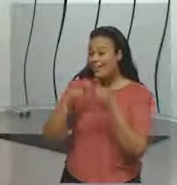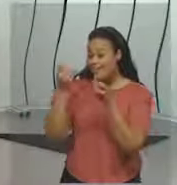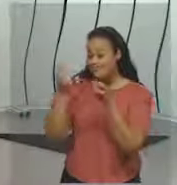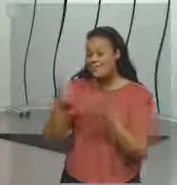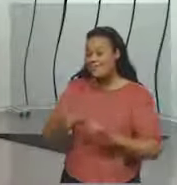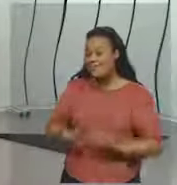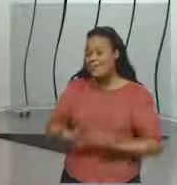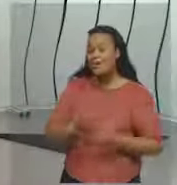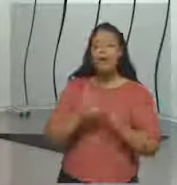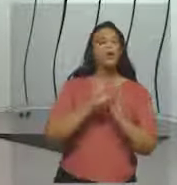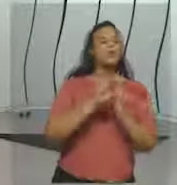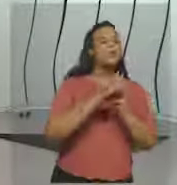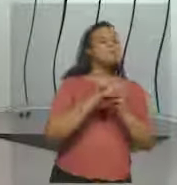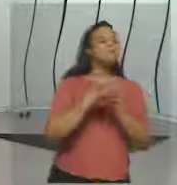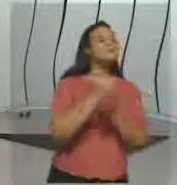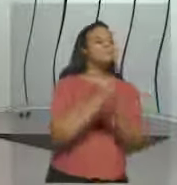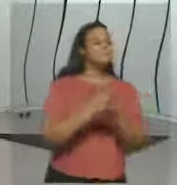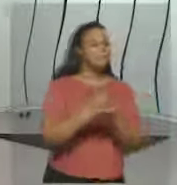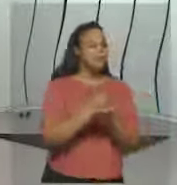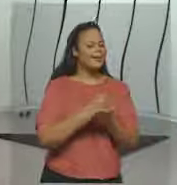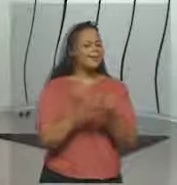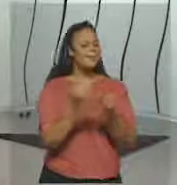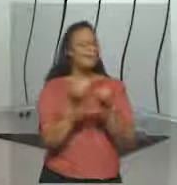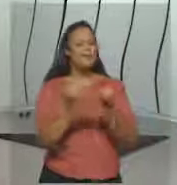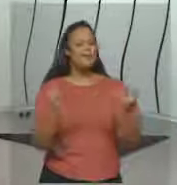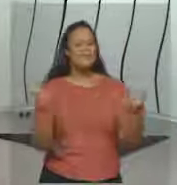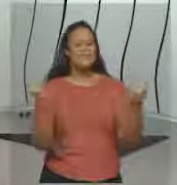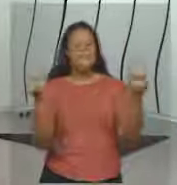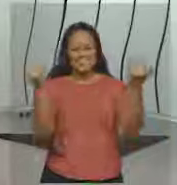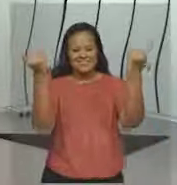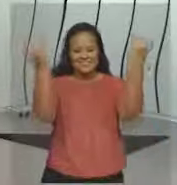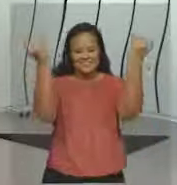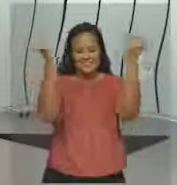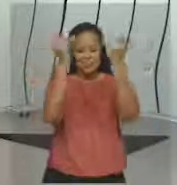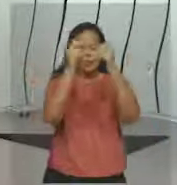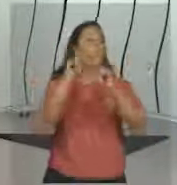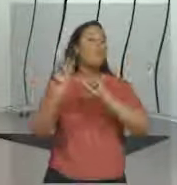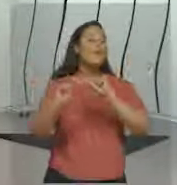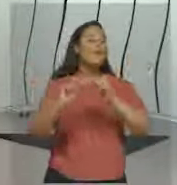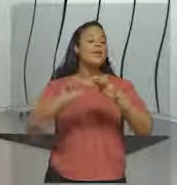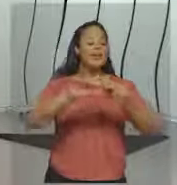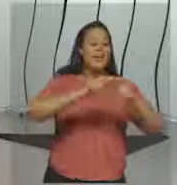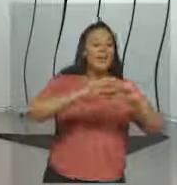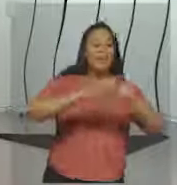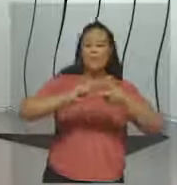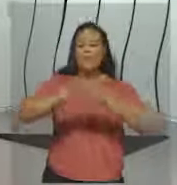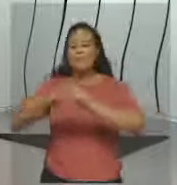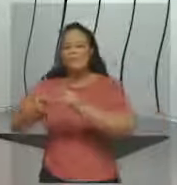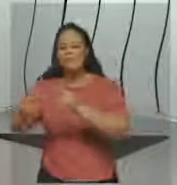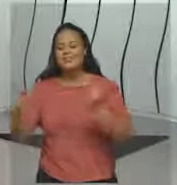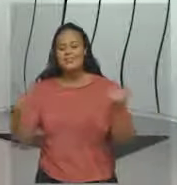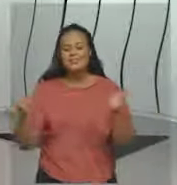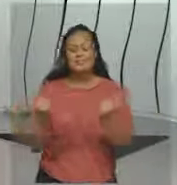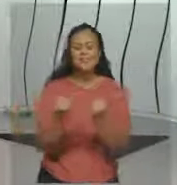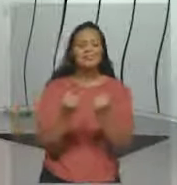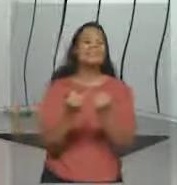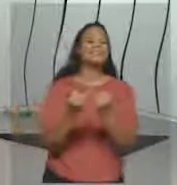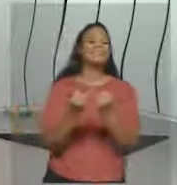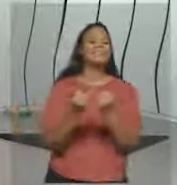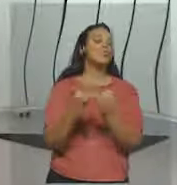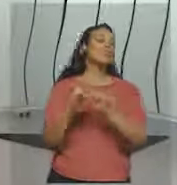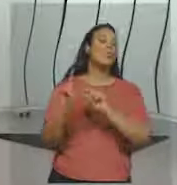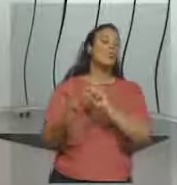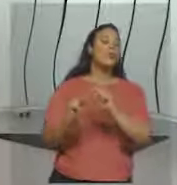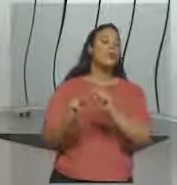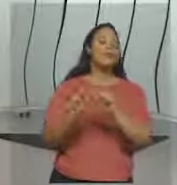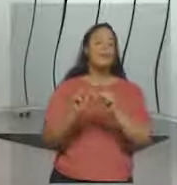alguns conceitos básicos sobre circuitos, né? Nós falamos o que era corrente elétrica, nós falamos o que eram